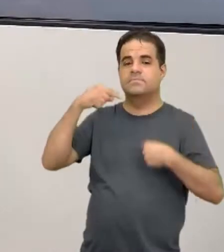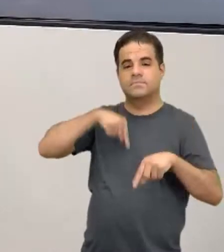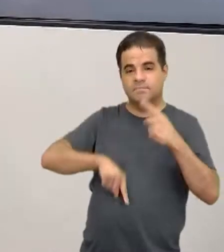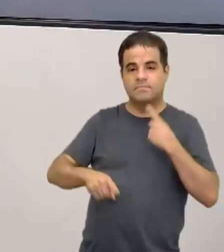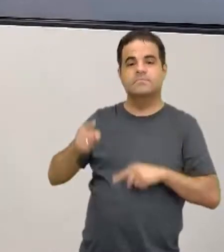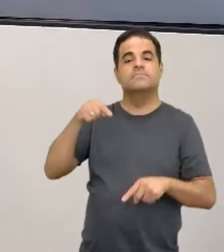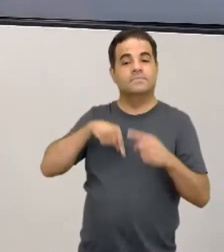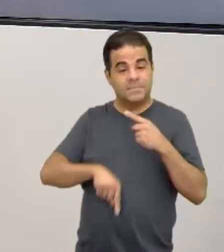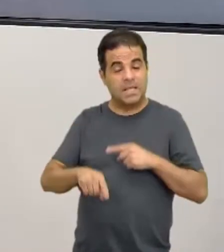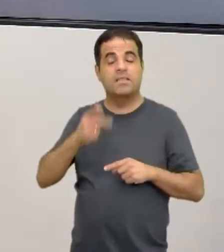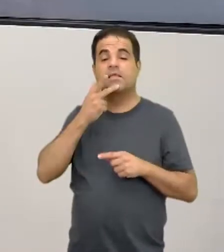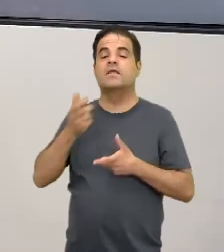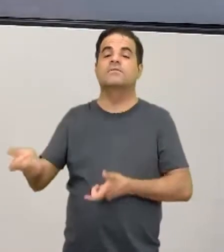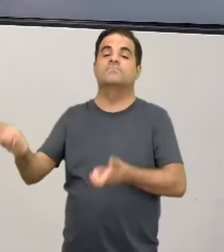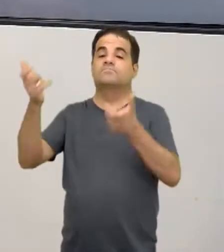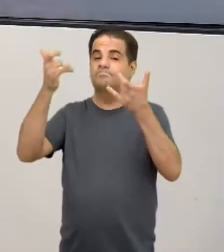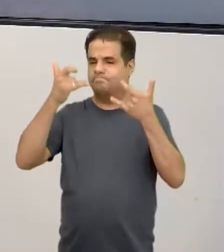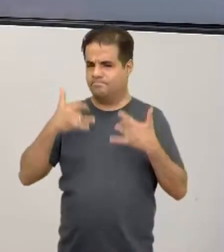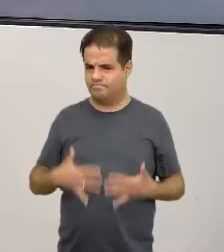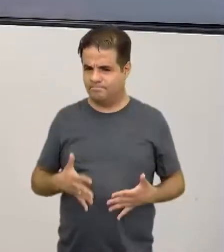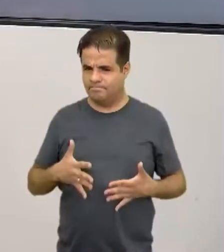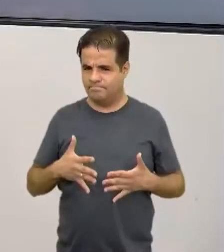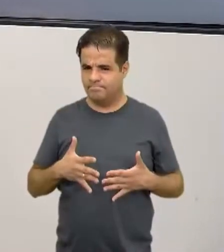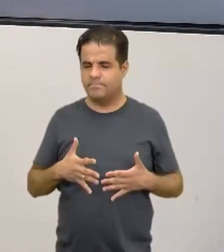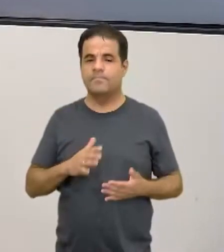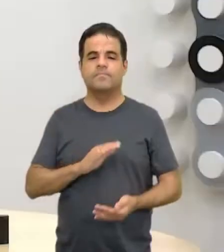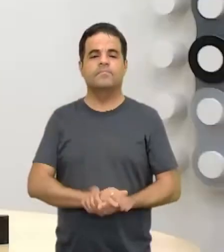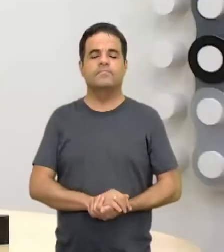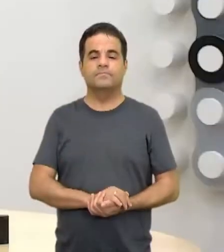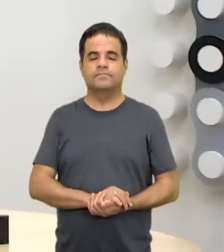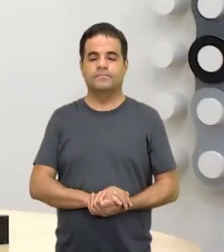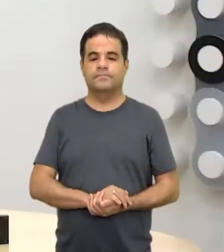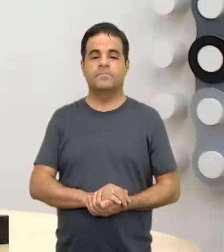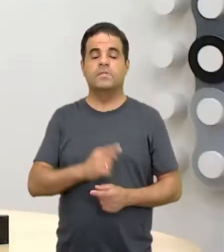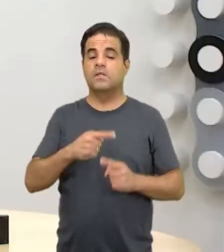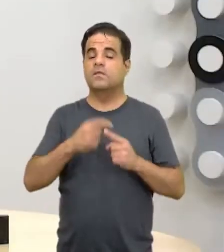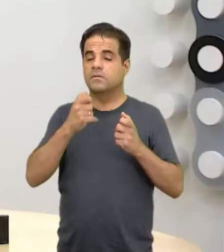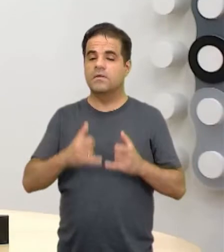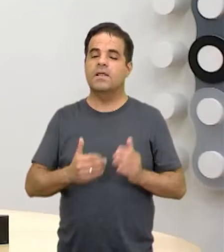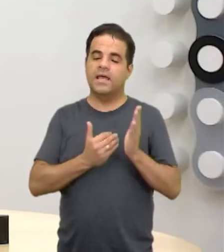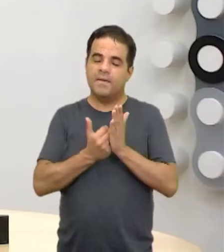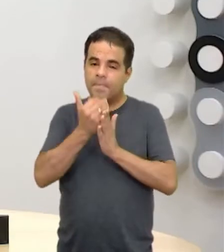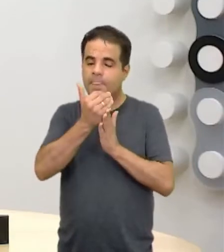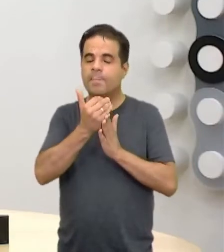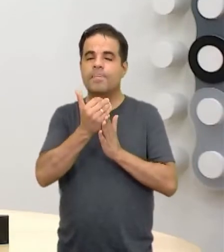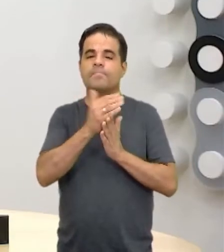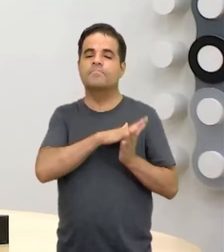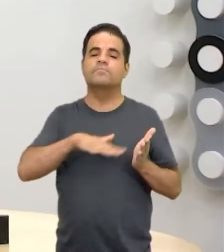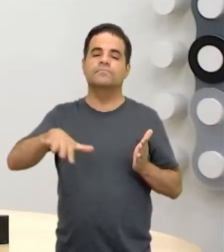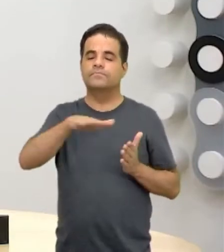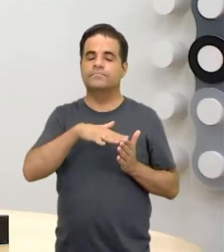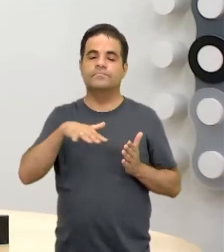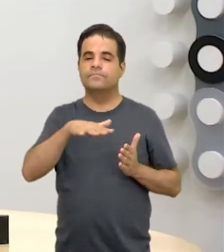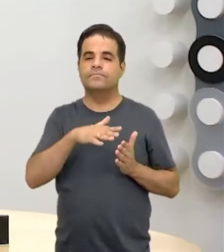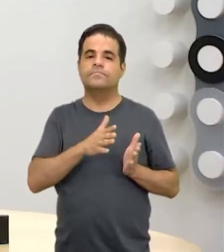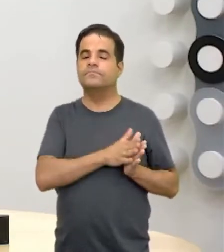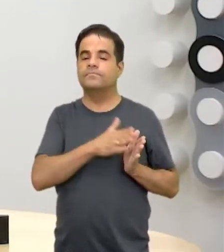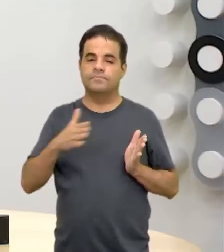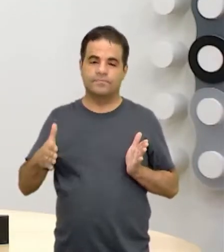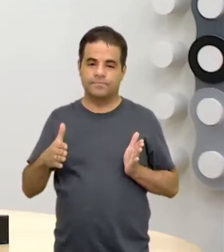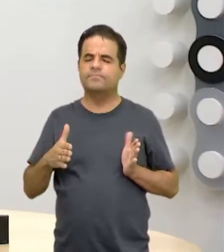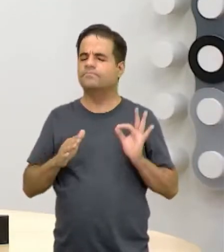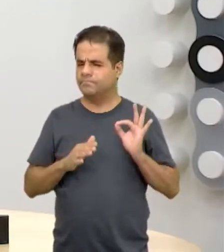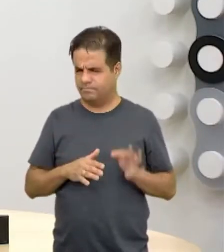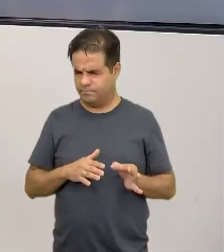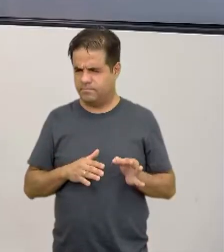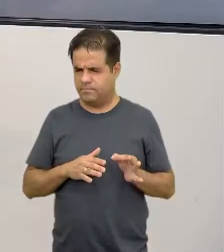metabólicas, né? Que eles estão falando. Eu não sei que ele colocou. Depois ele aumentou aqui. Será que ele tinha errado? Então, ele colocou 1.250